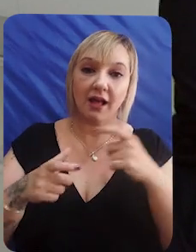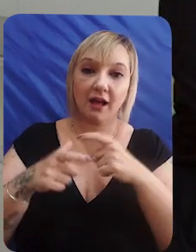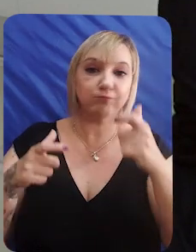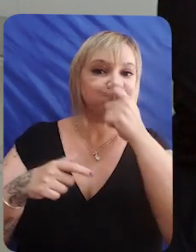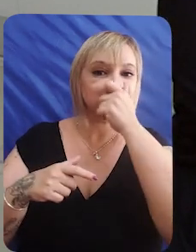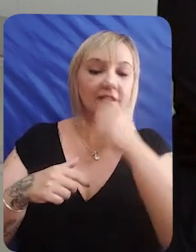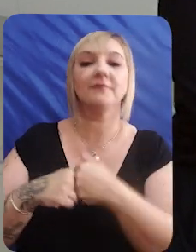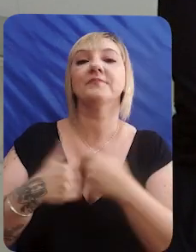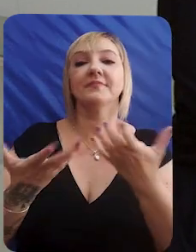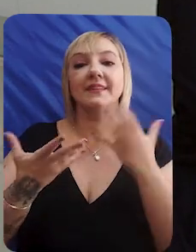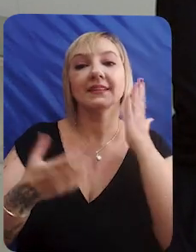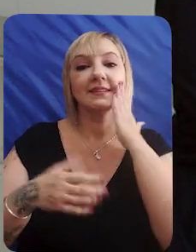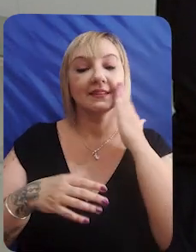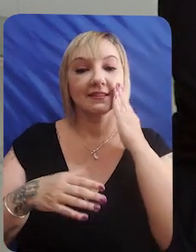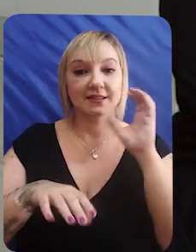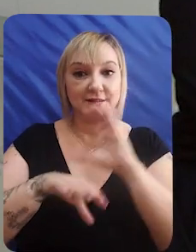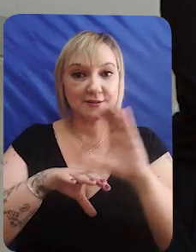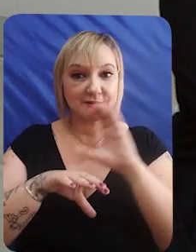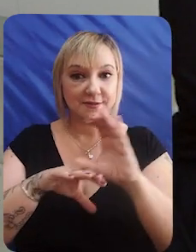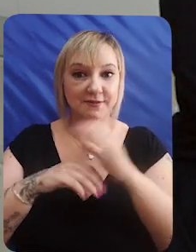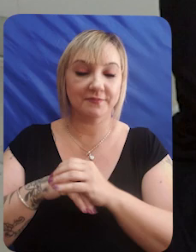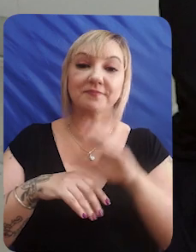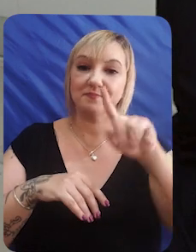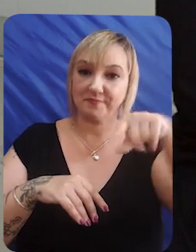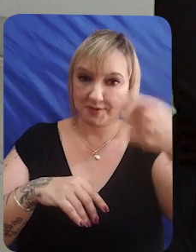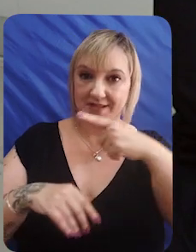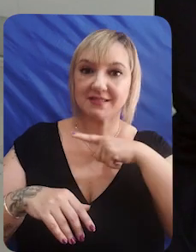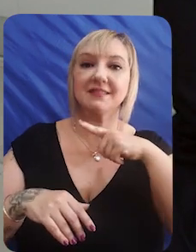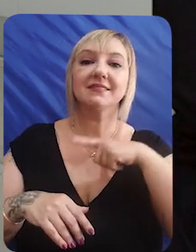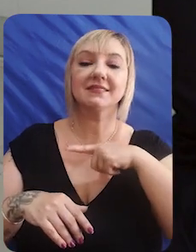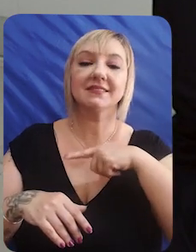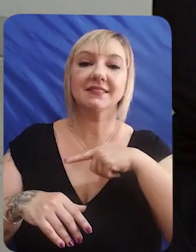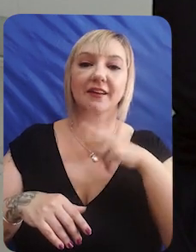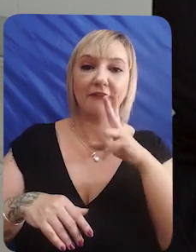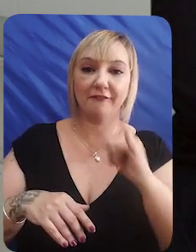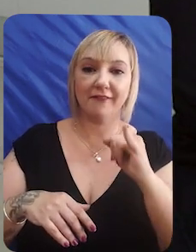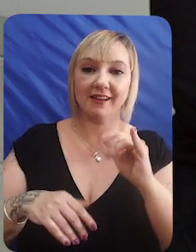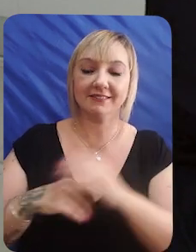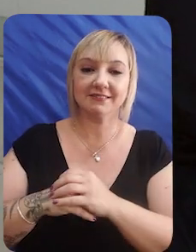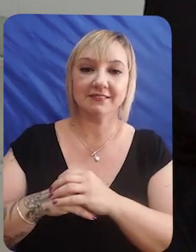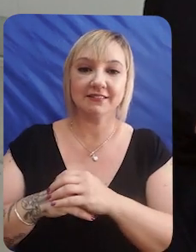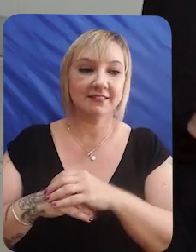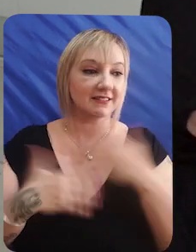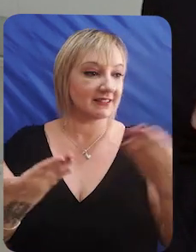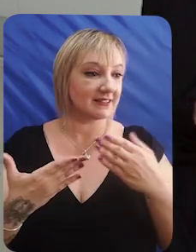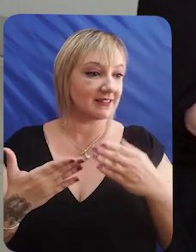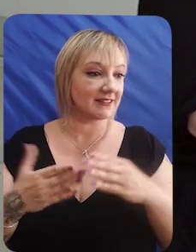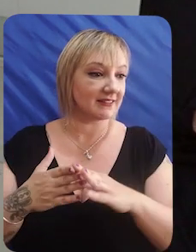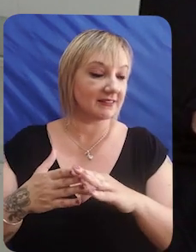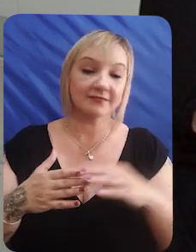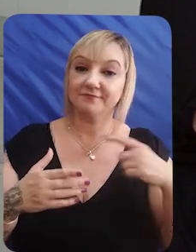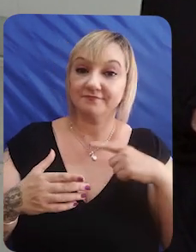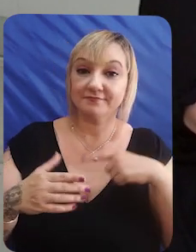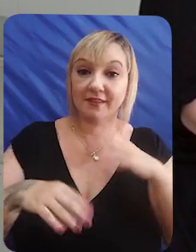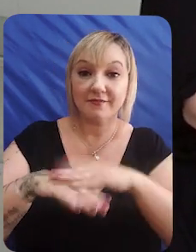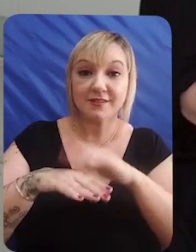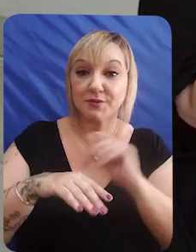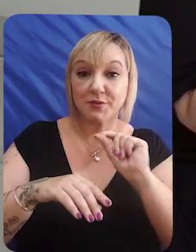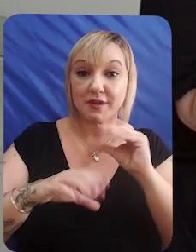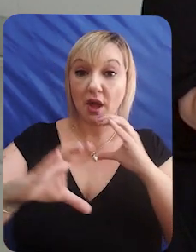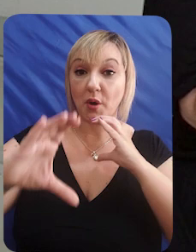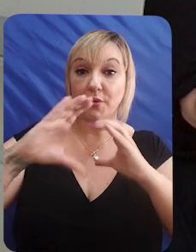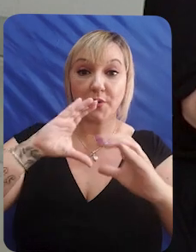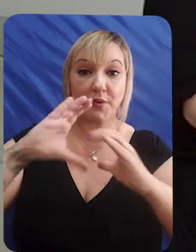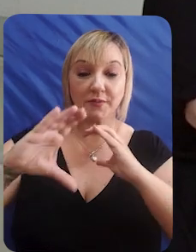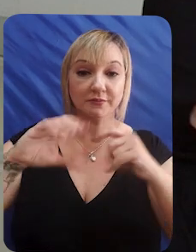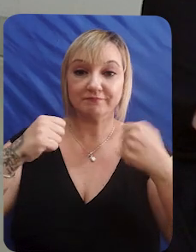Eu quero ver se a gente entra nesse curso também, que é muito Mas vai ter o próximo, já muito tem bacana. outro no gatilho. E a nossa parte, né? Fazer se comunicar. Não